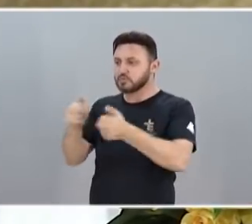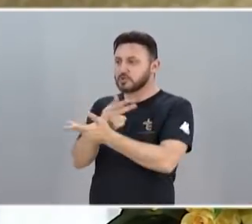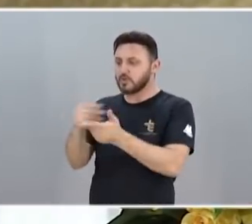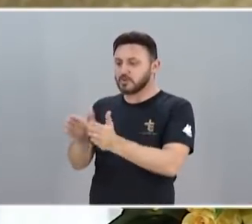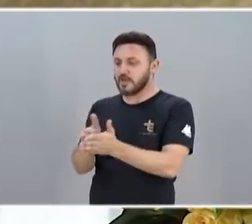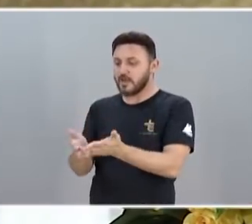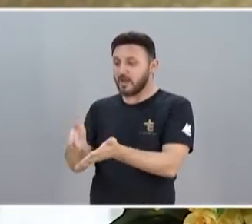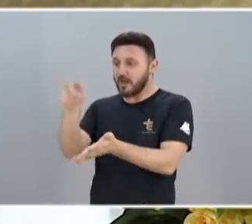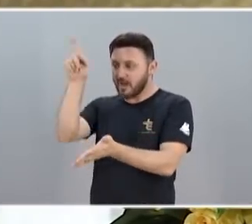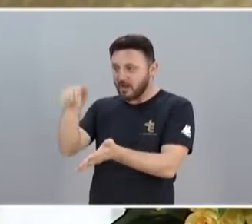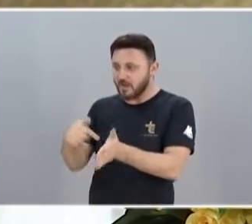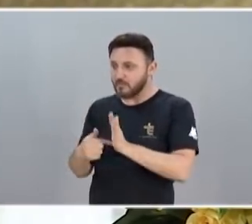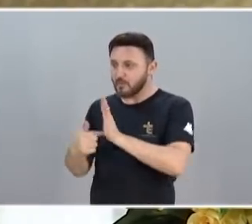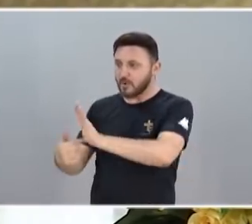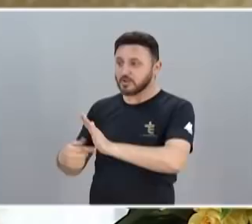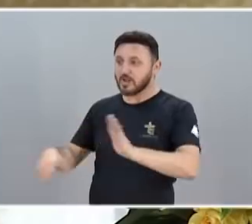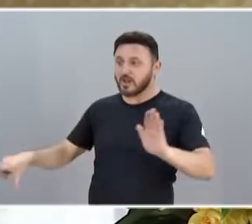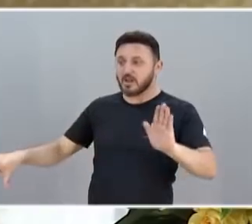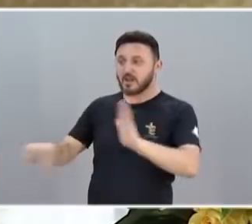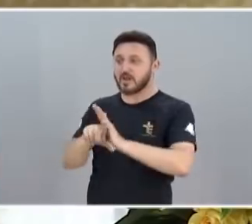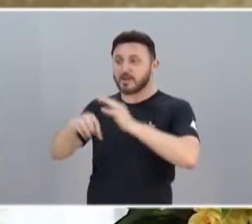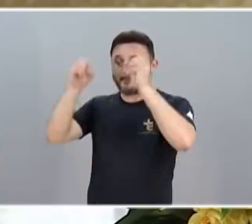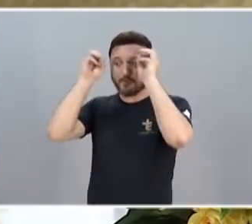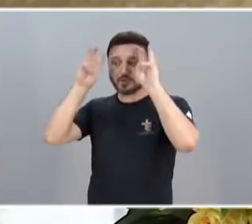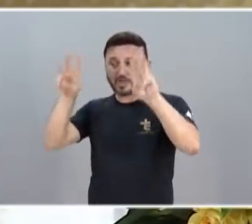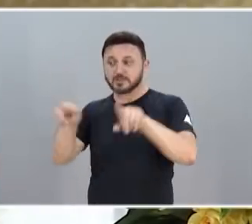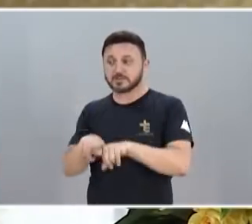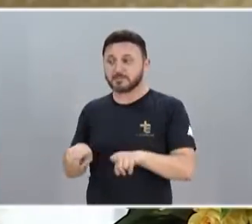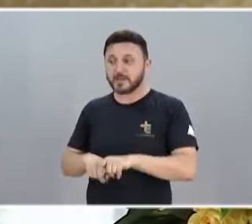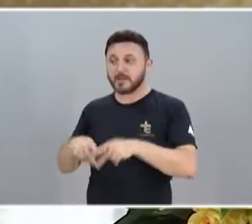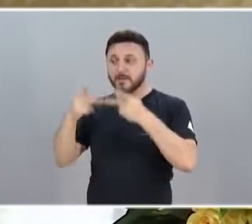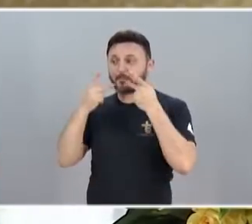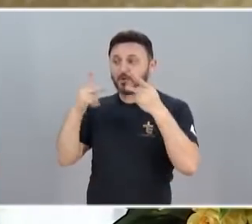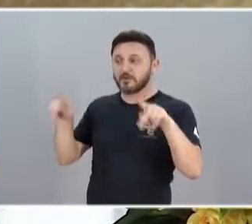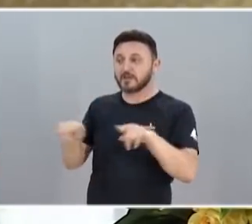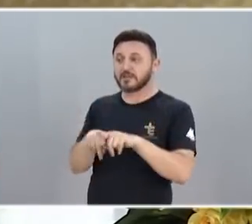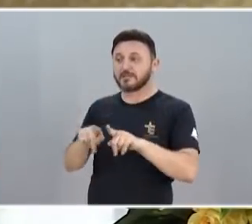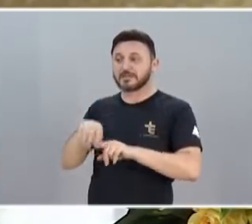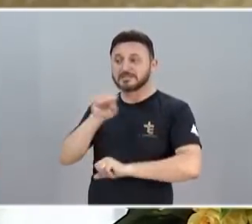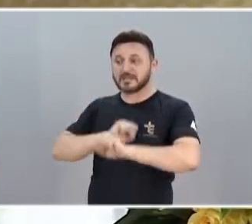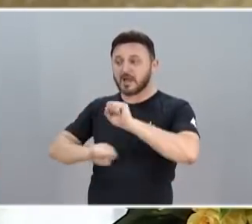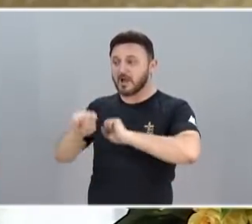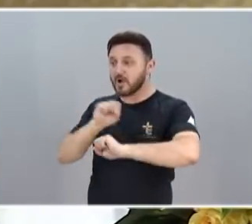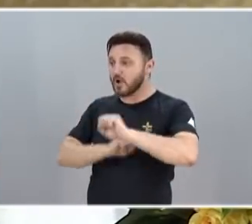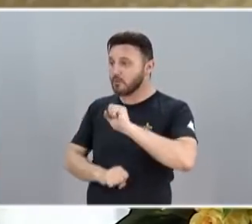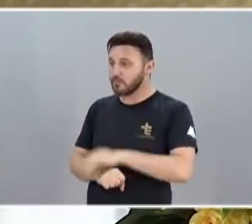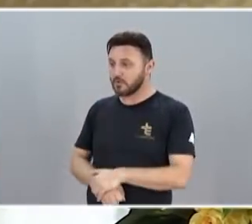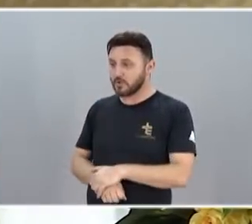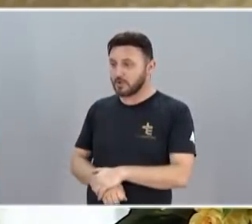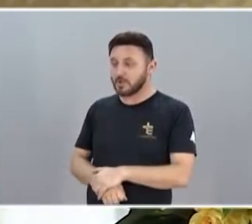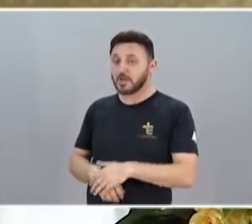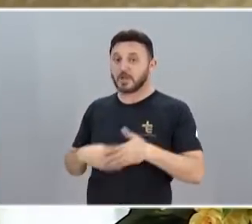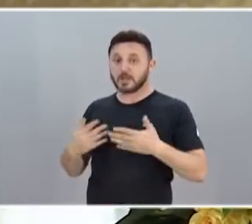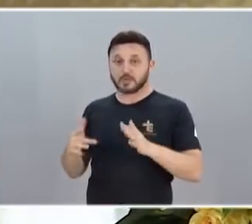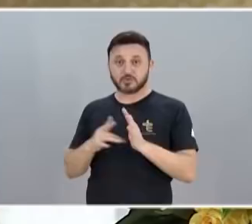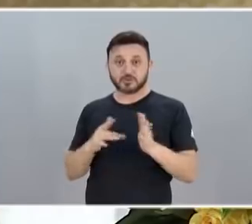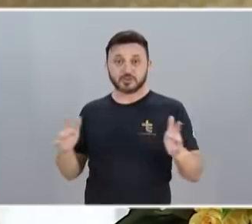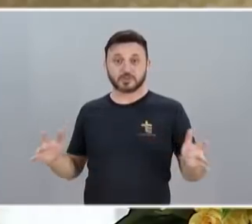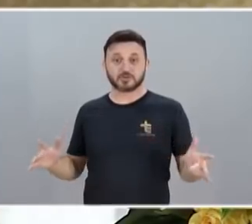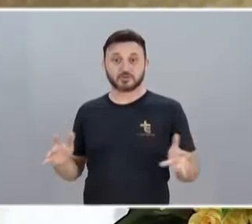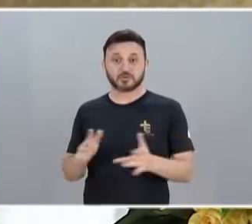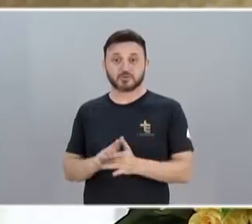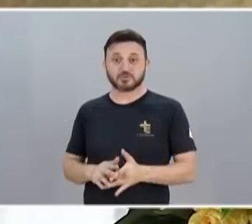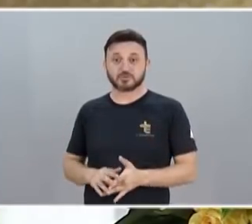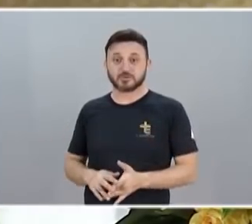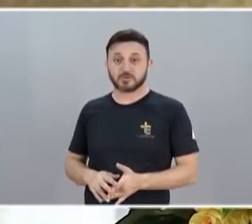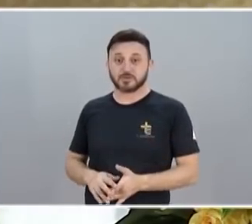escrito sobre mim, na lei de Moisés, nos profetas e nos salmos. Então Jesus